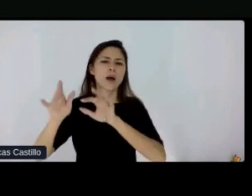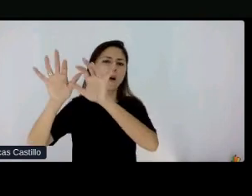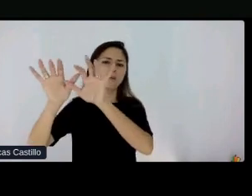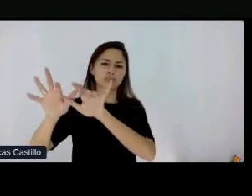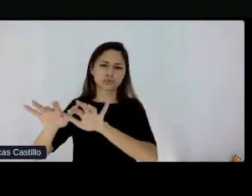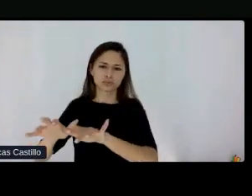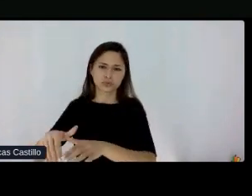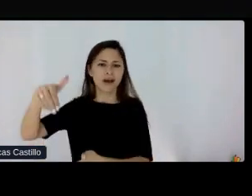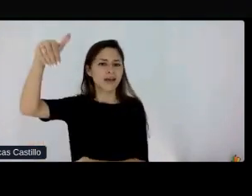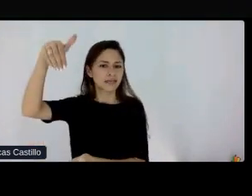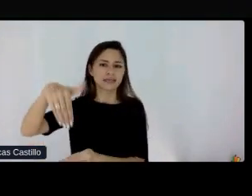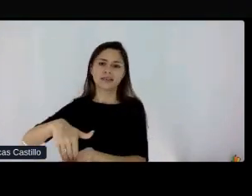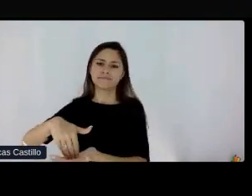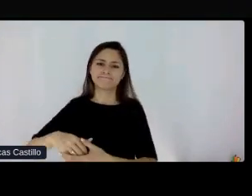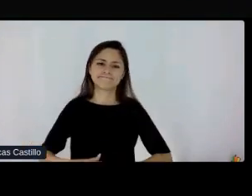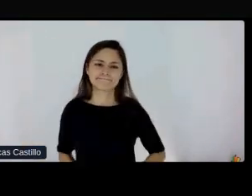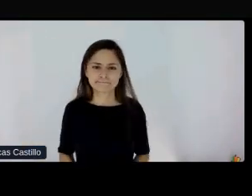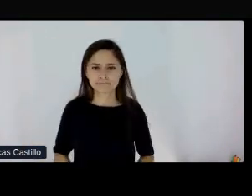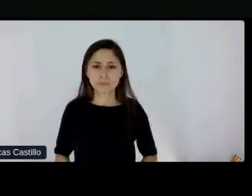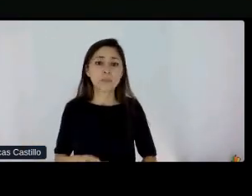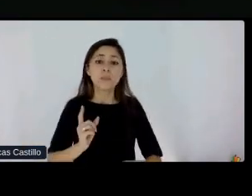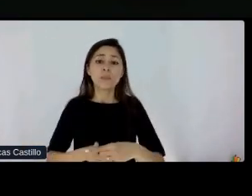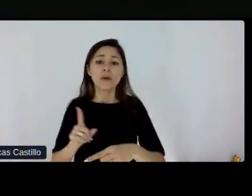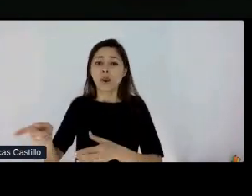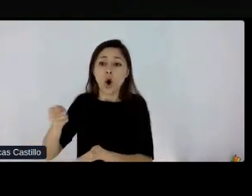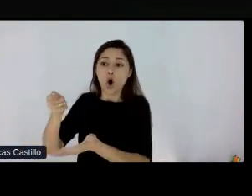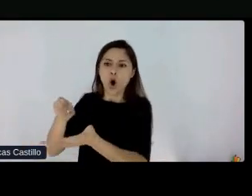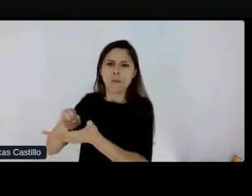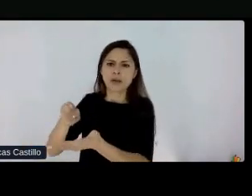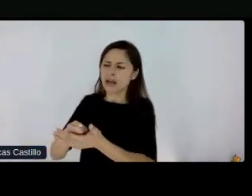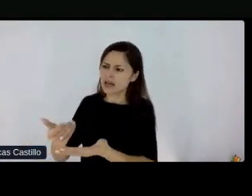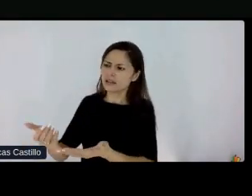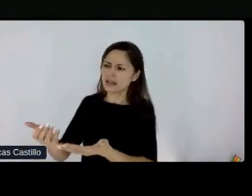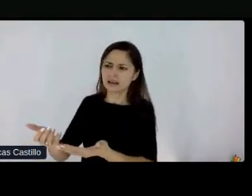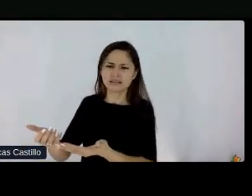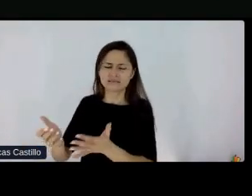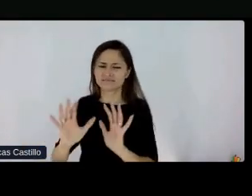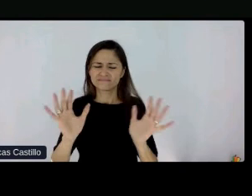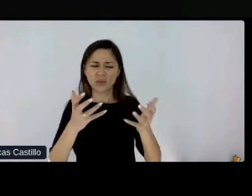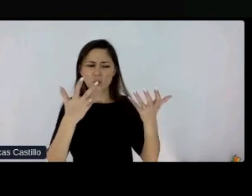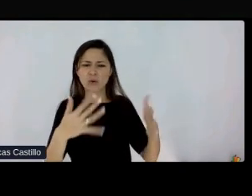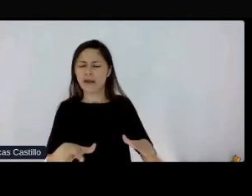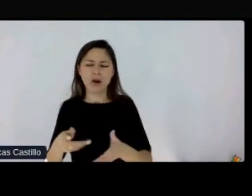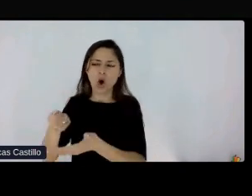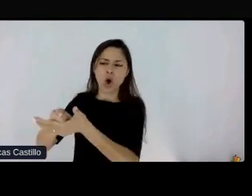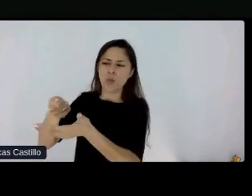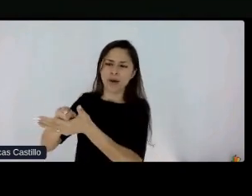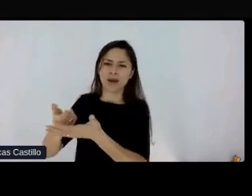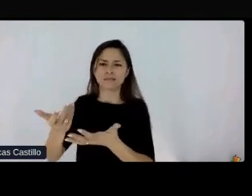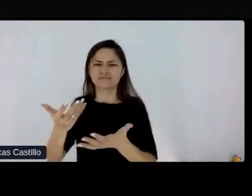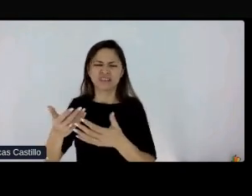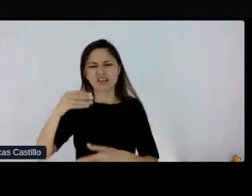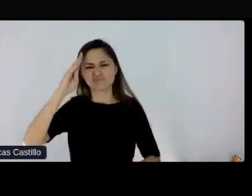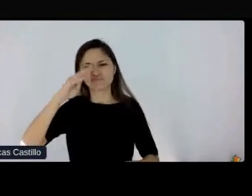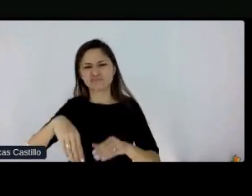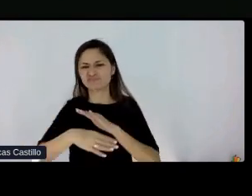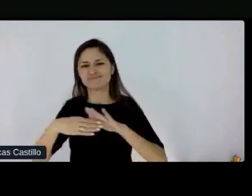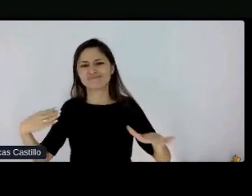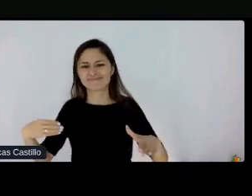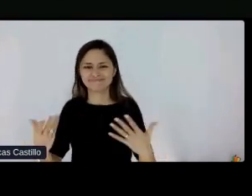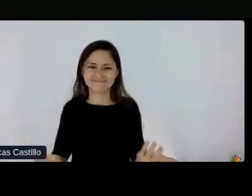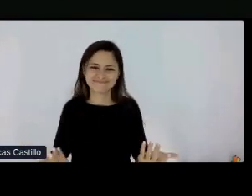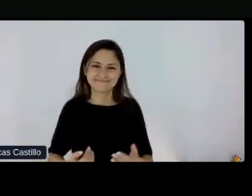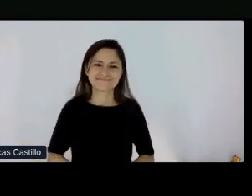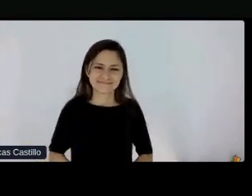aquele formulário, que ela não é obrigada a passar uma informação que ela não quer. E a gente sabe que é muito chato quando a gente tem que fazer